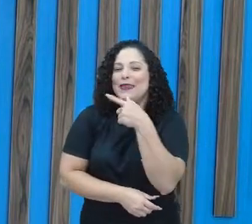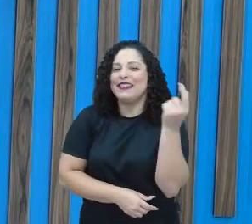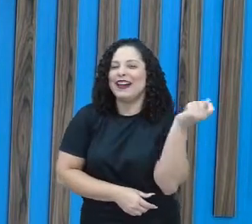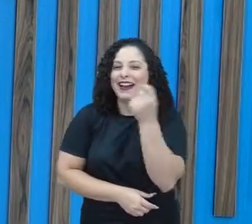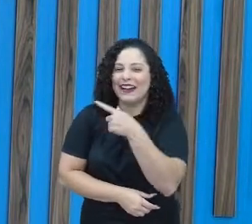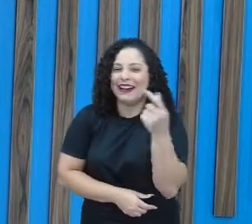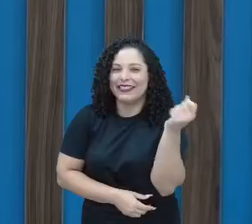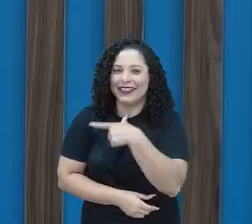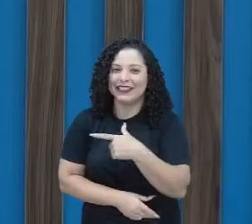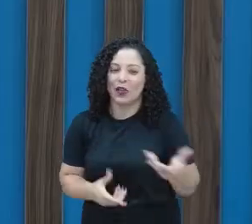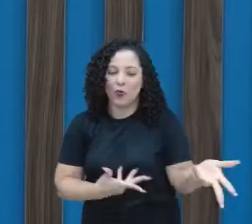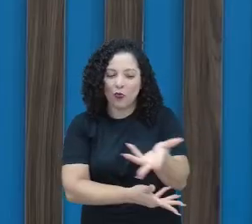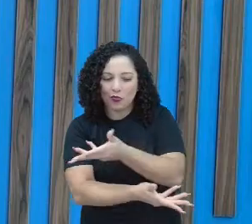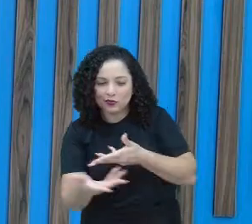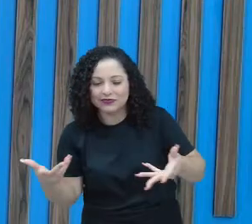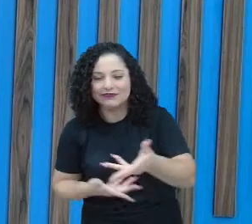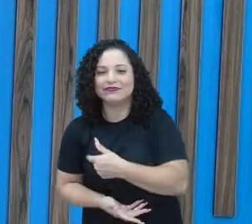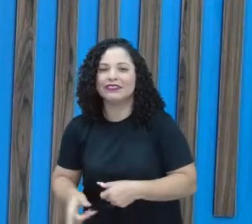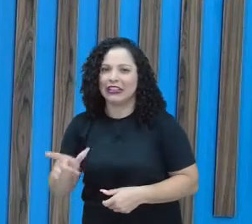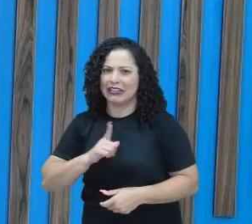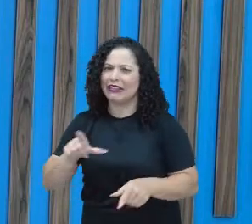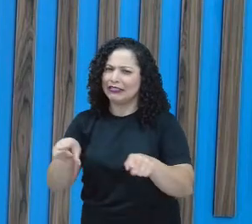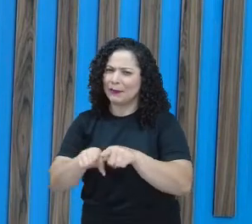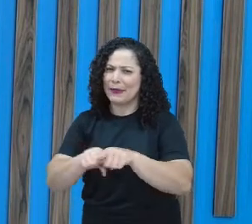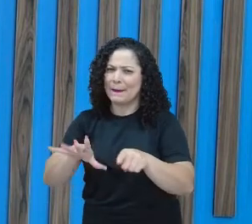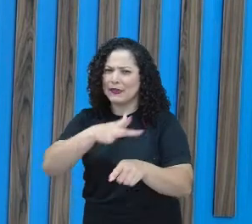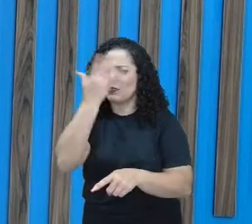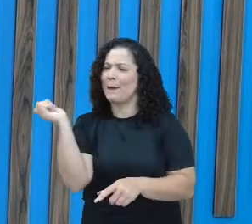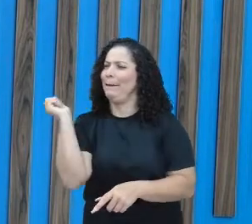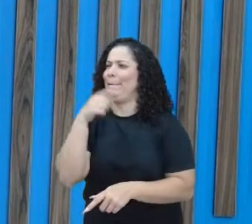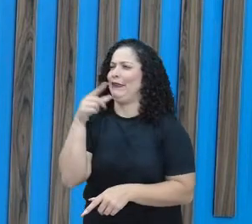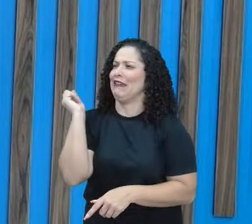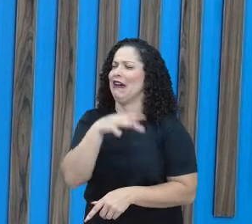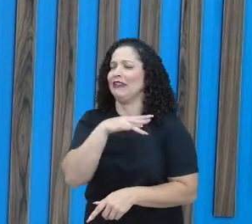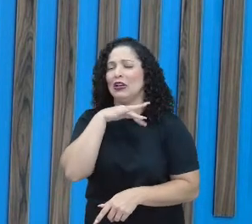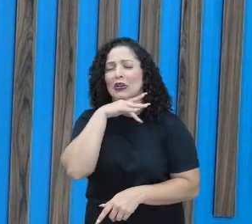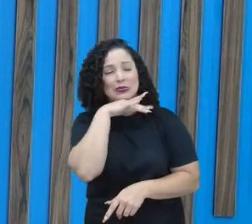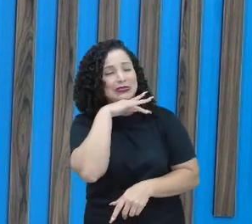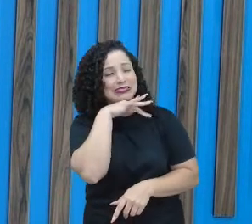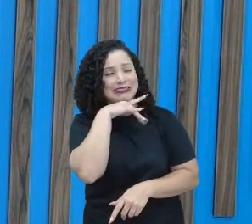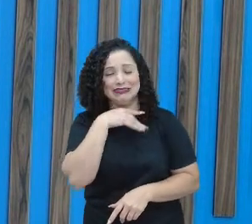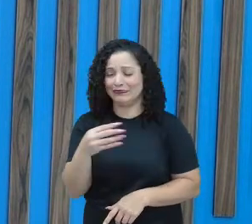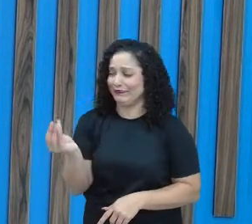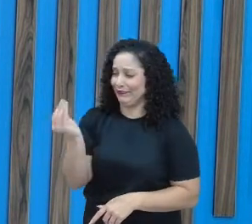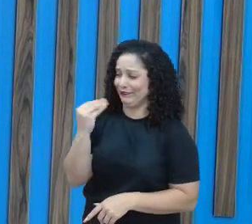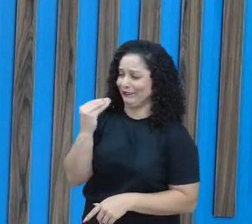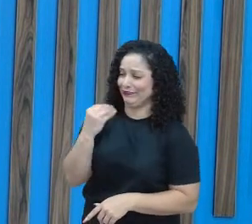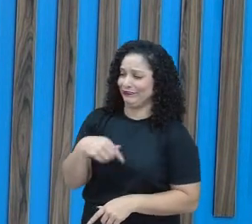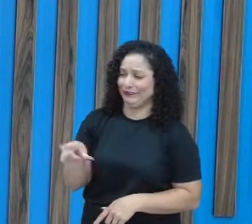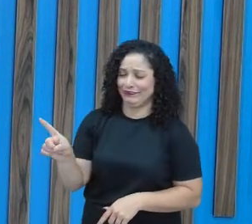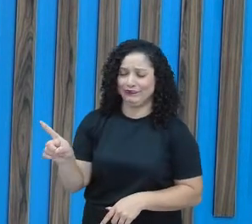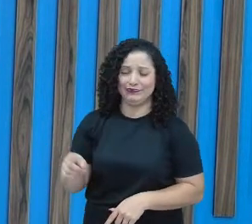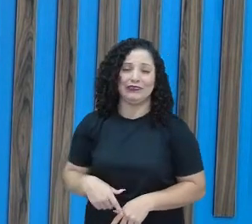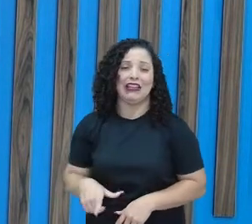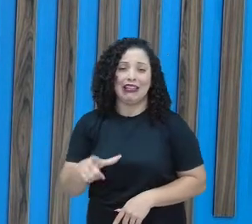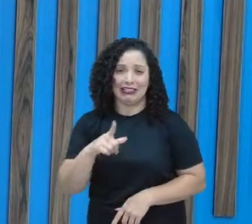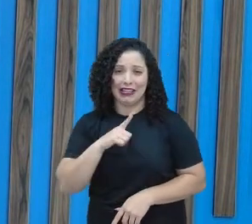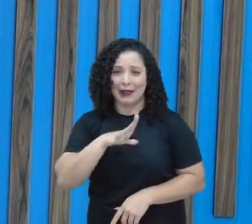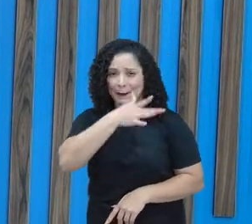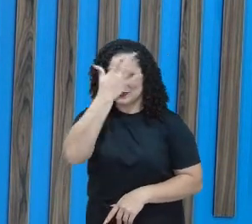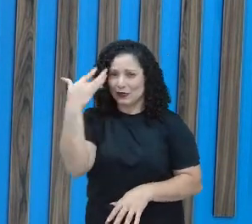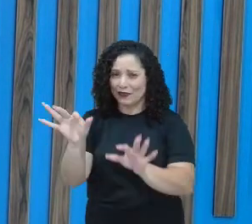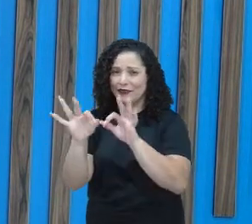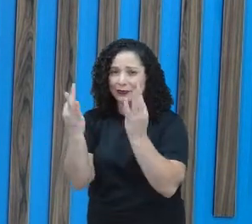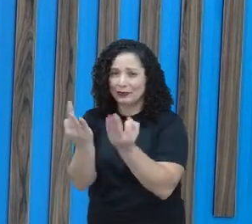Os e outros. quem não tem também aquele piadista ruim da família, né, gente? Sempre tem aquele tio, aquela tia, aquele